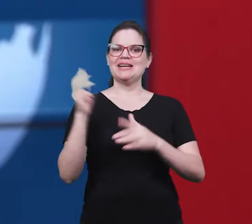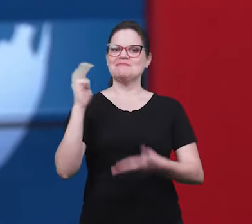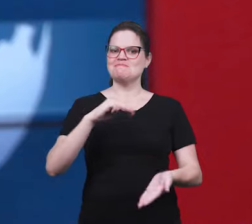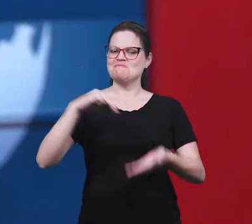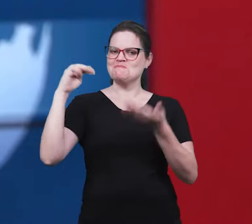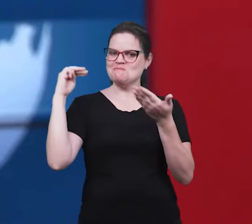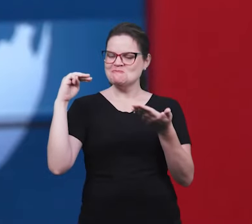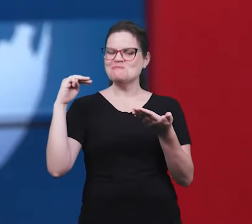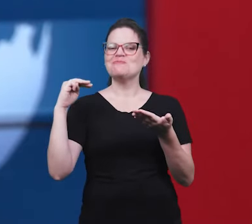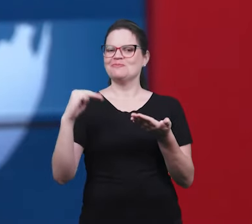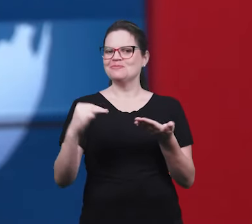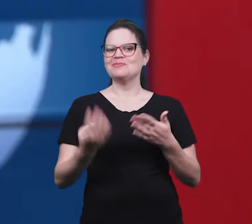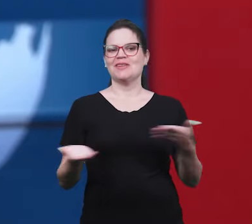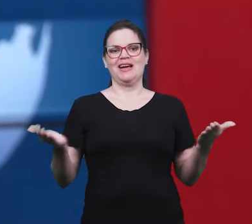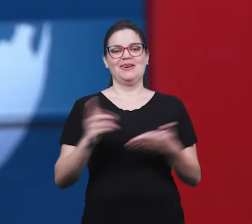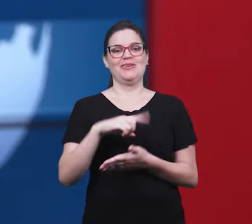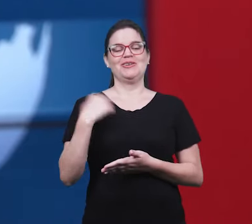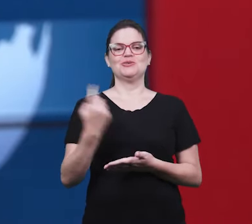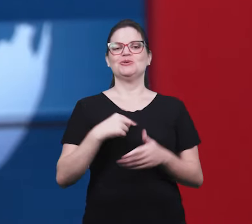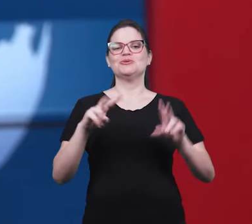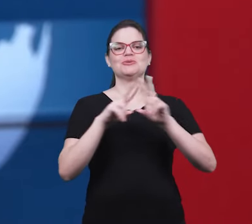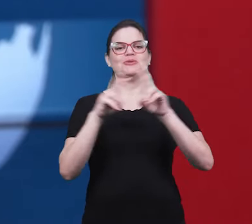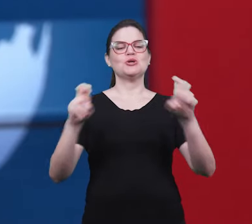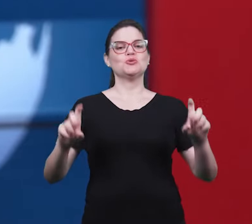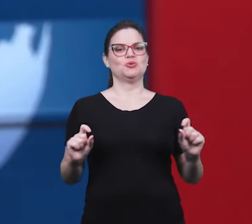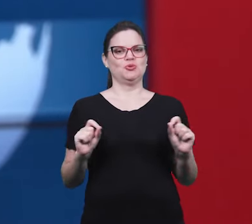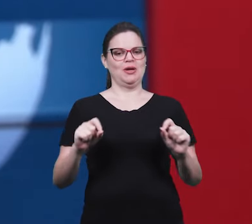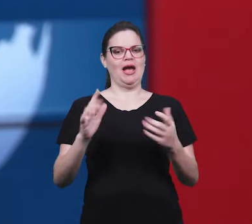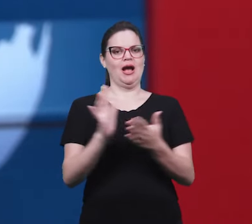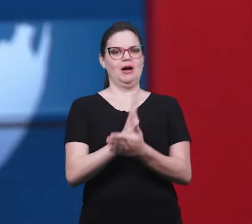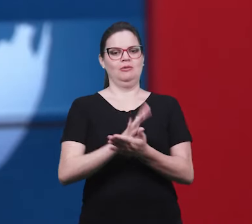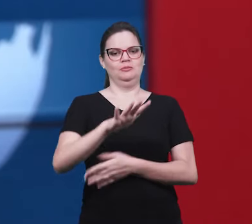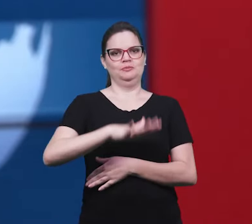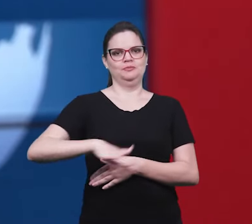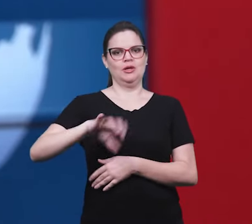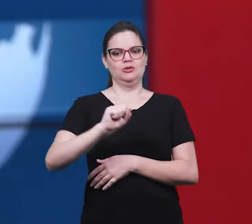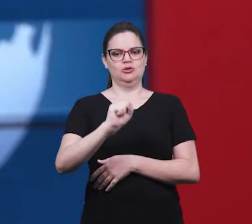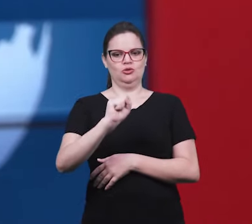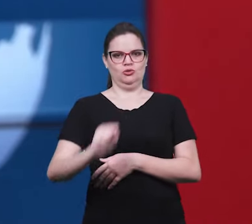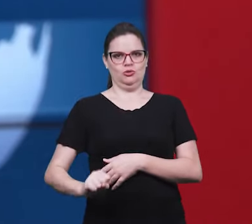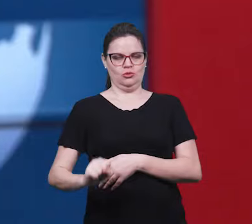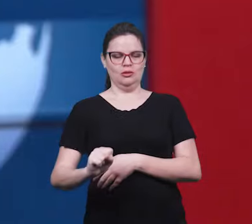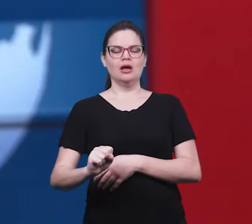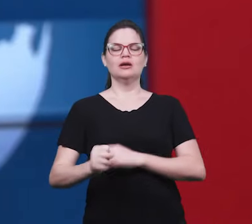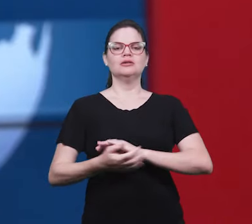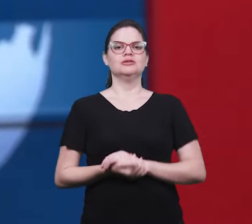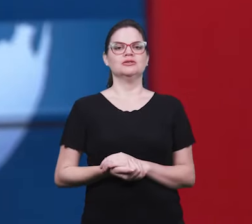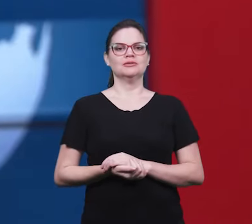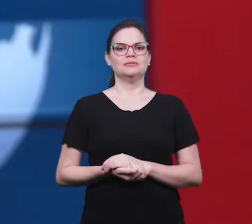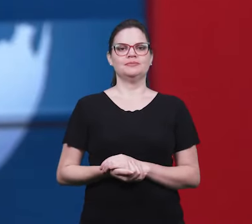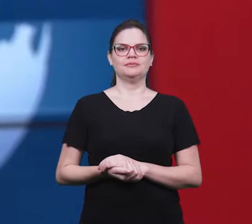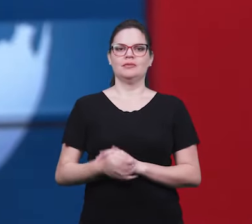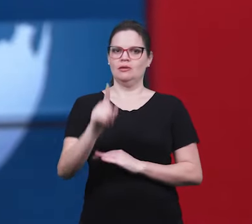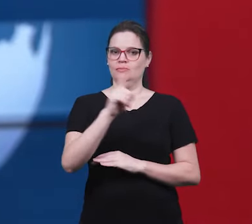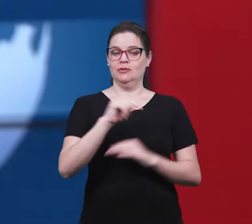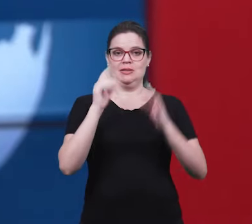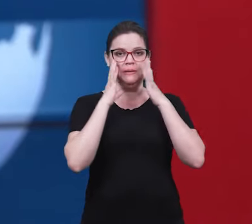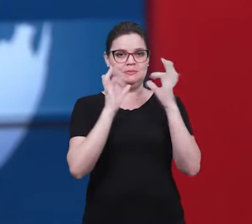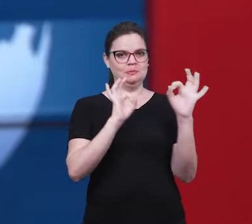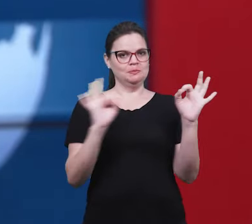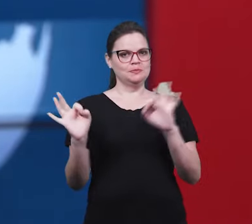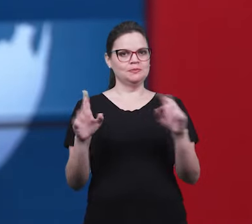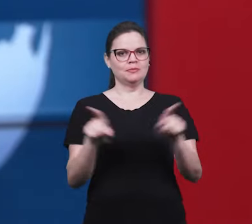Maranata hein isso nós vamos falar hoje sobre algumas regiões aqui Sudeste centro oeste do país fique com a